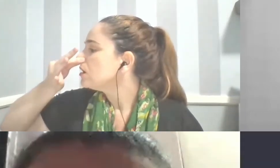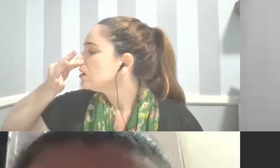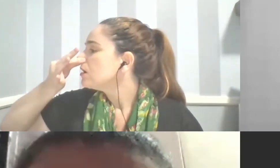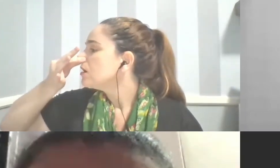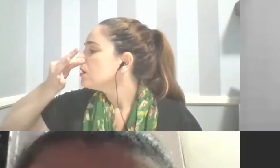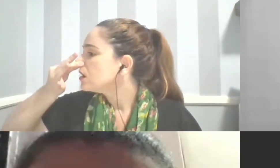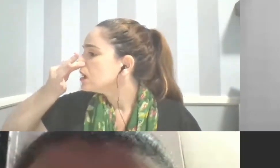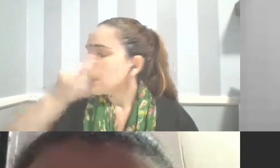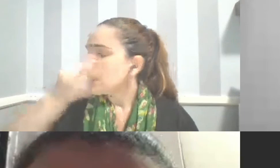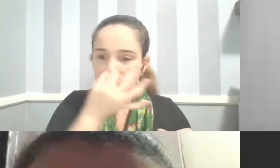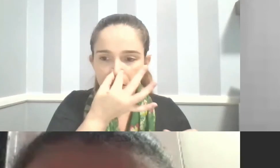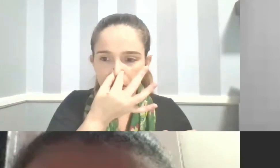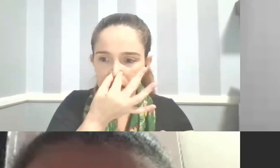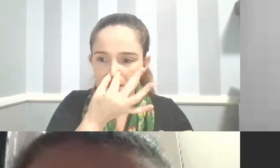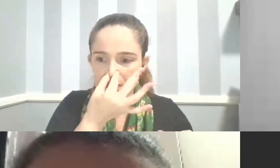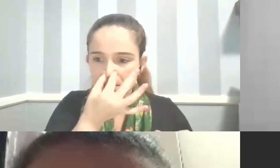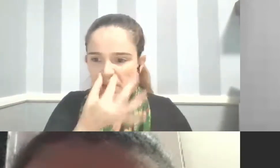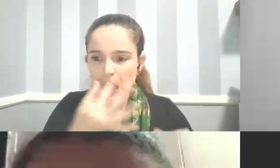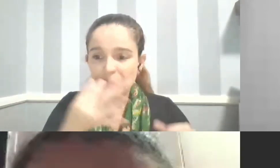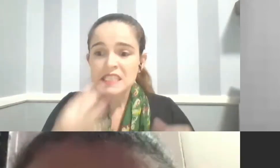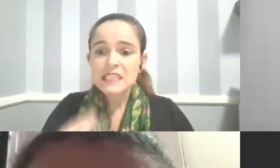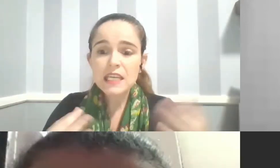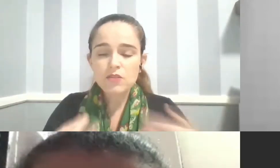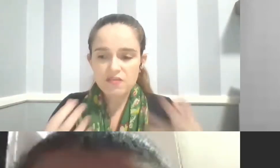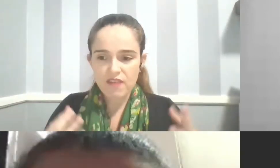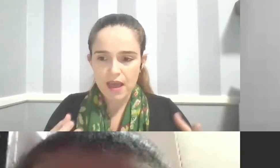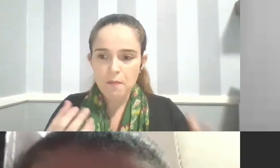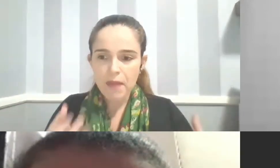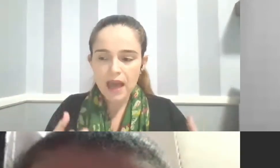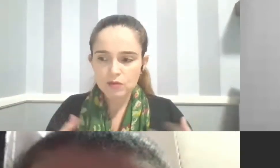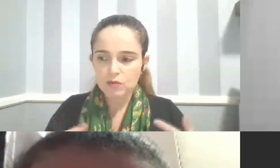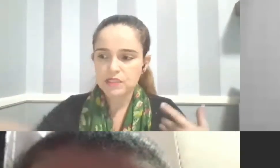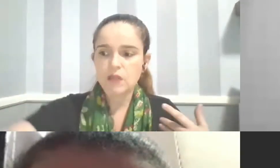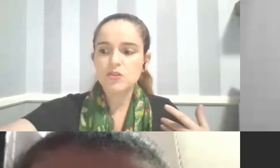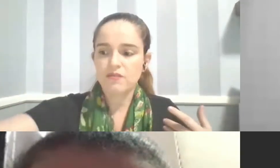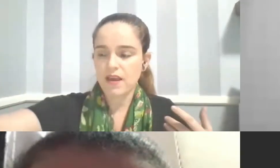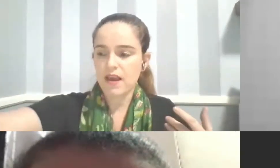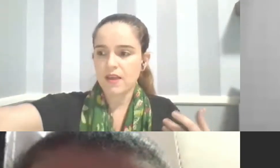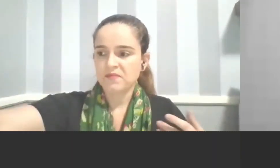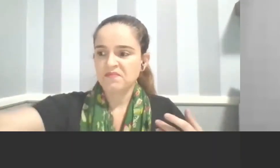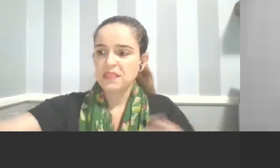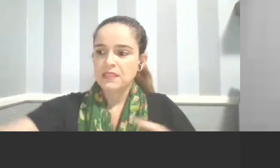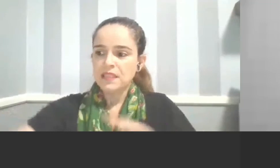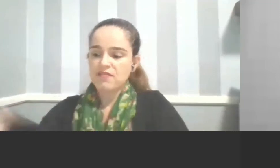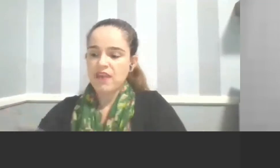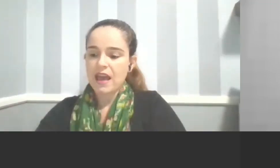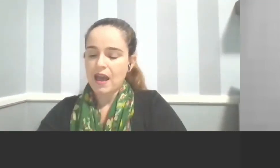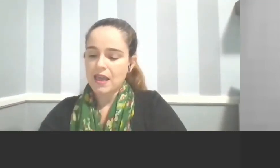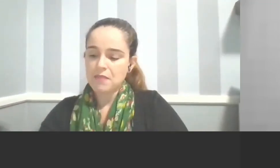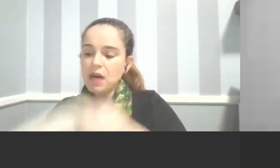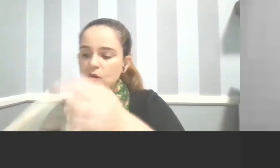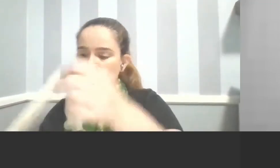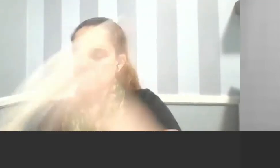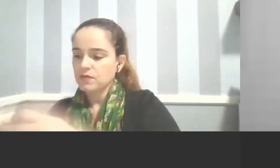respirando pela boca. Se eu tiver perto, se